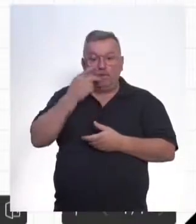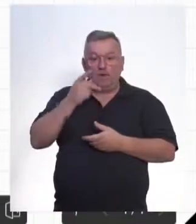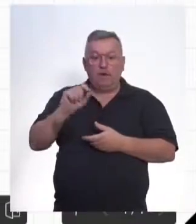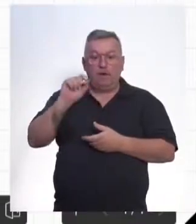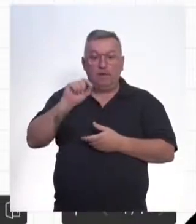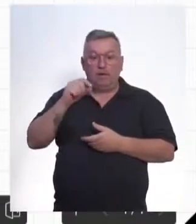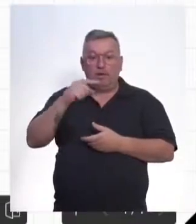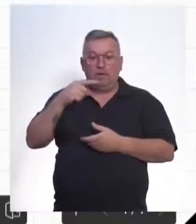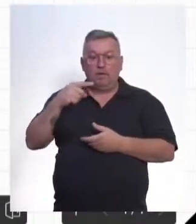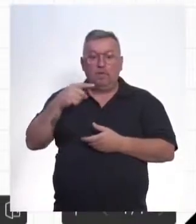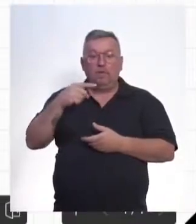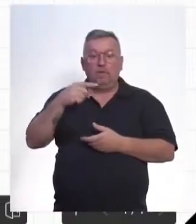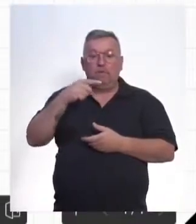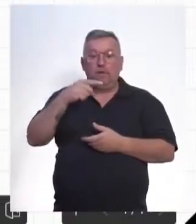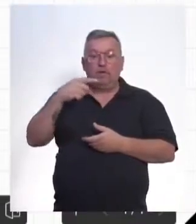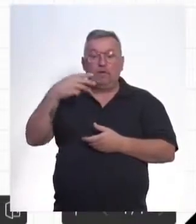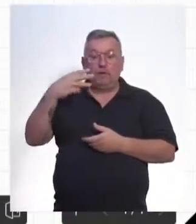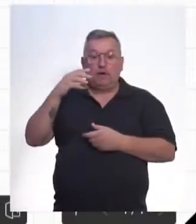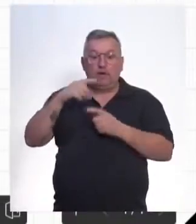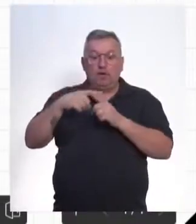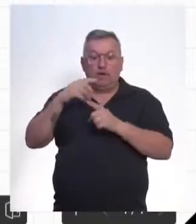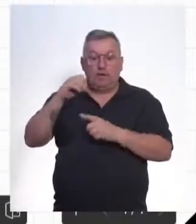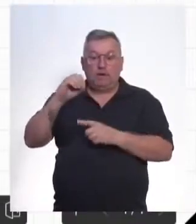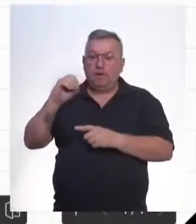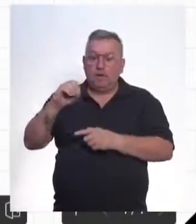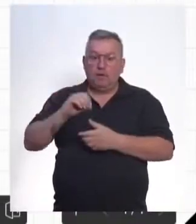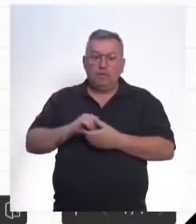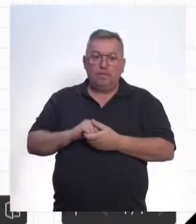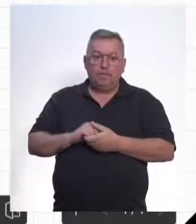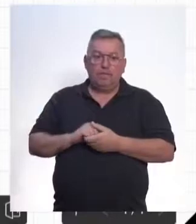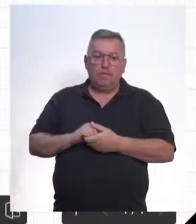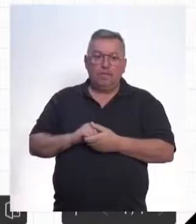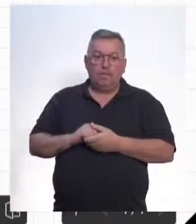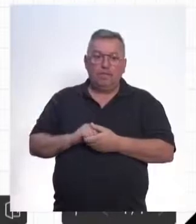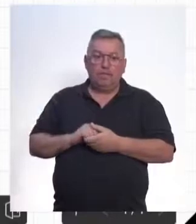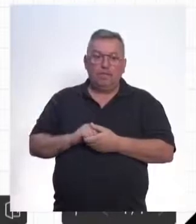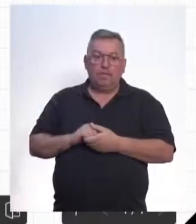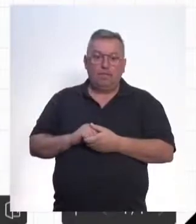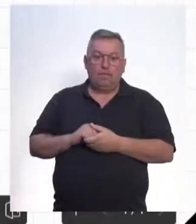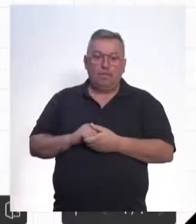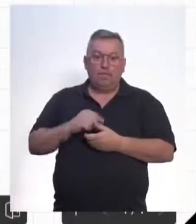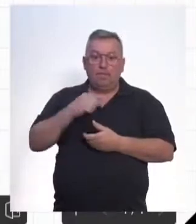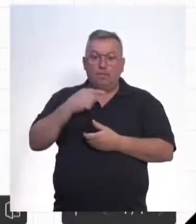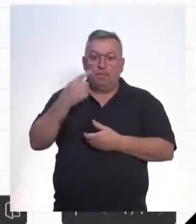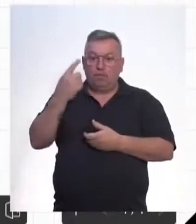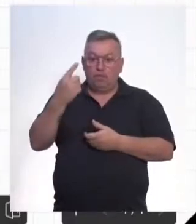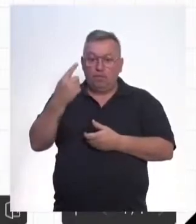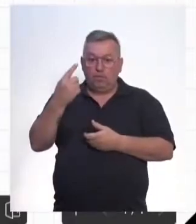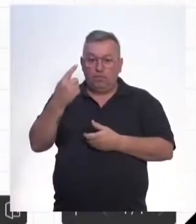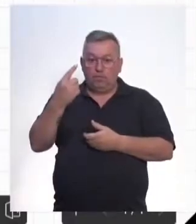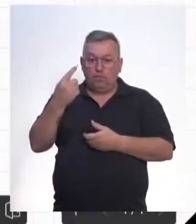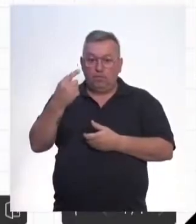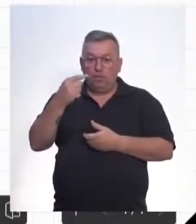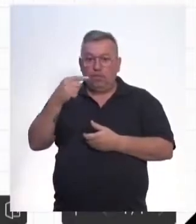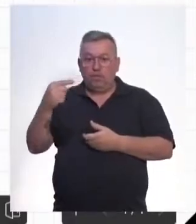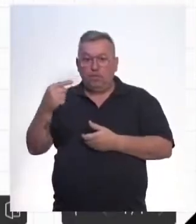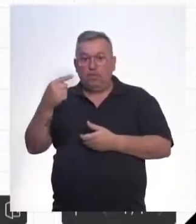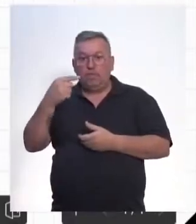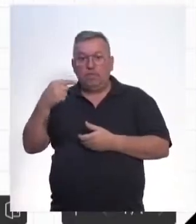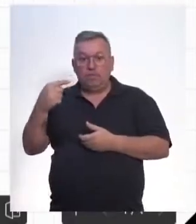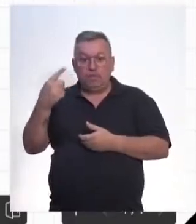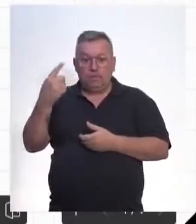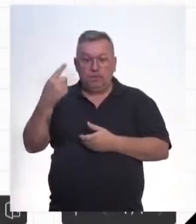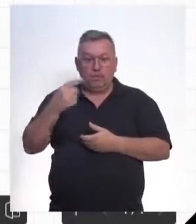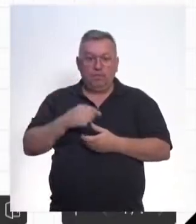que menos 3 vezes 0 é 0. 0 menos 1 é igual